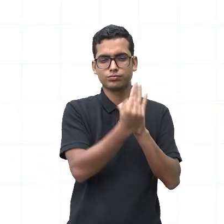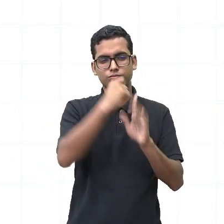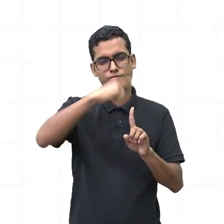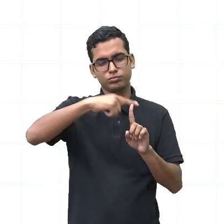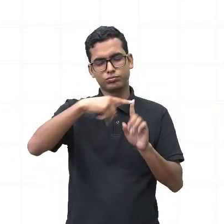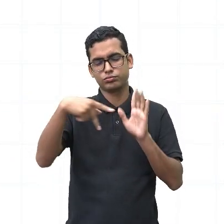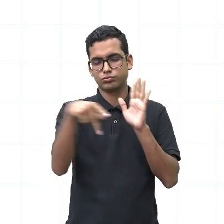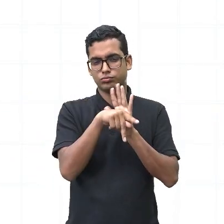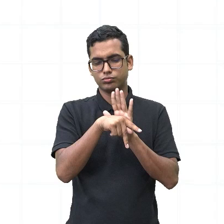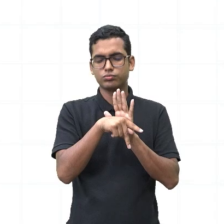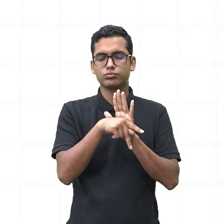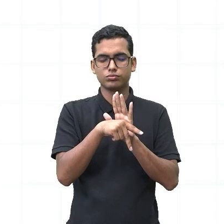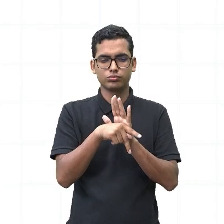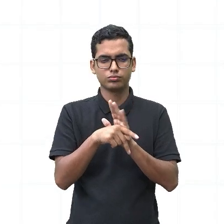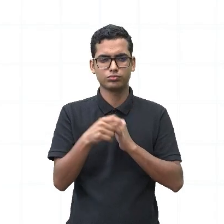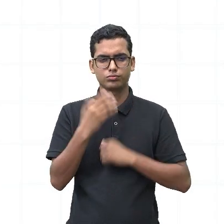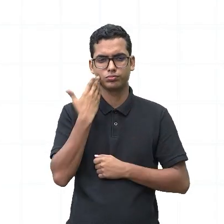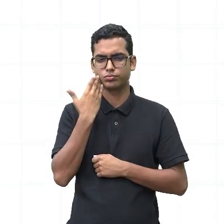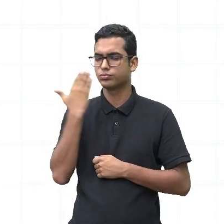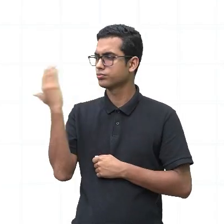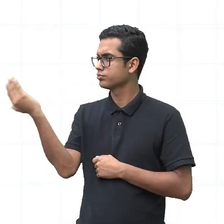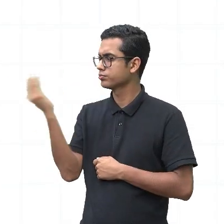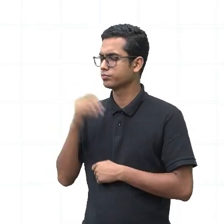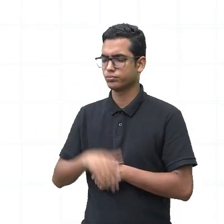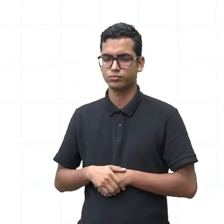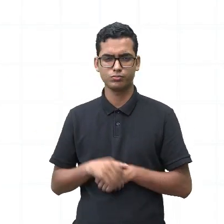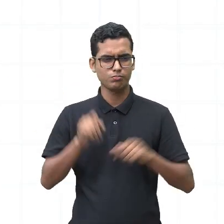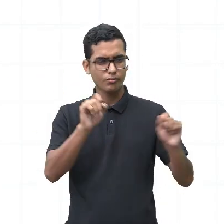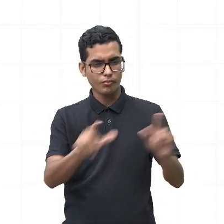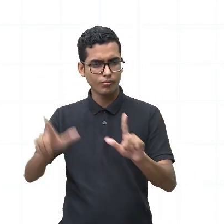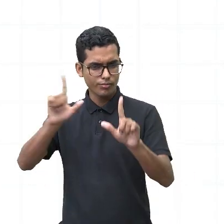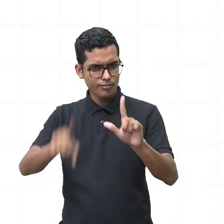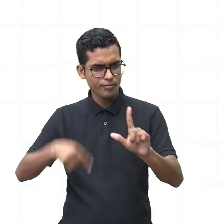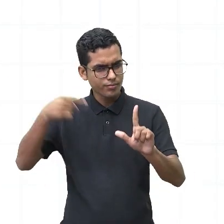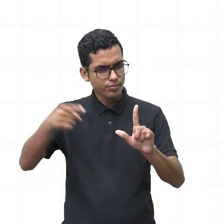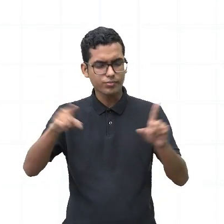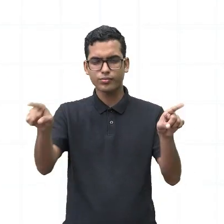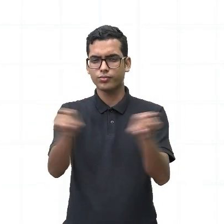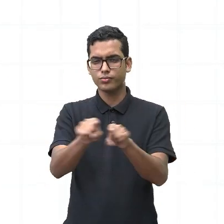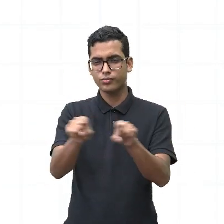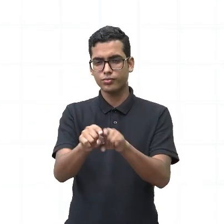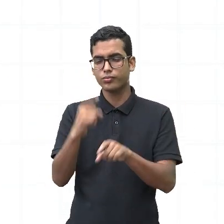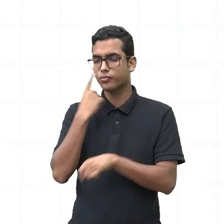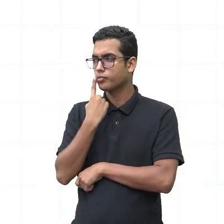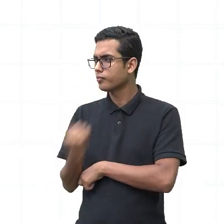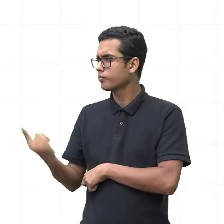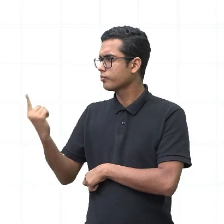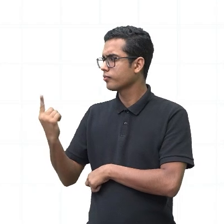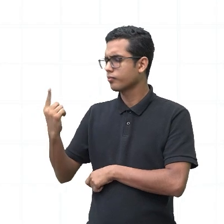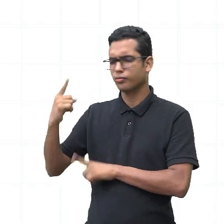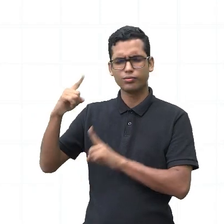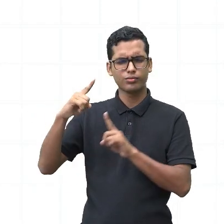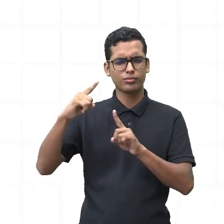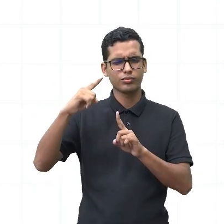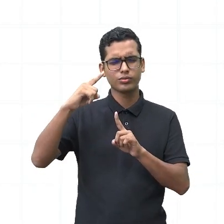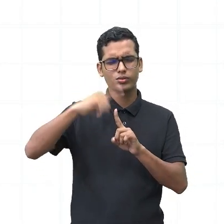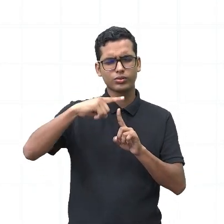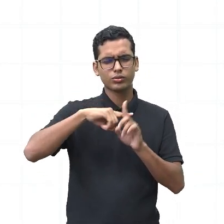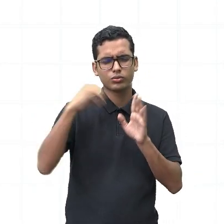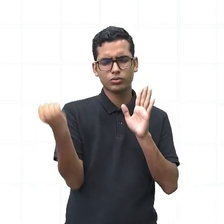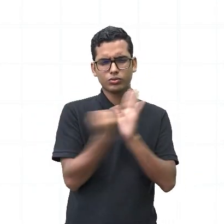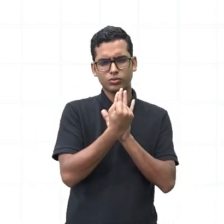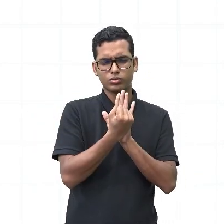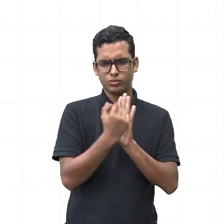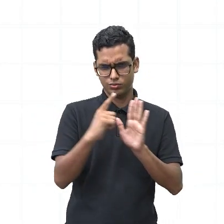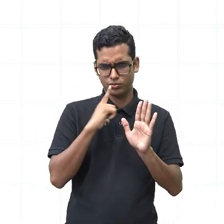alguma marca tipográfica. Não tem marca tipográfica aqui, porém eu tenho palavras cognatas. E